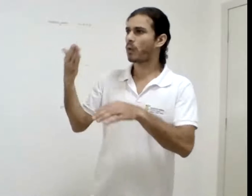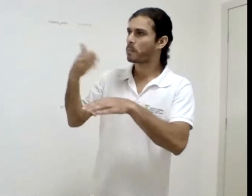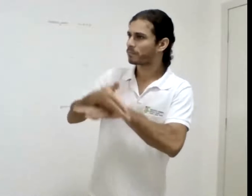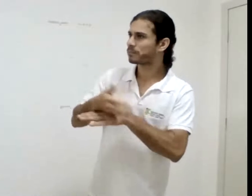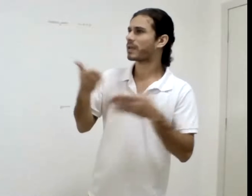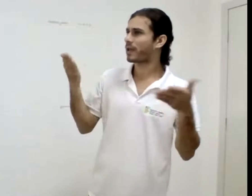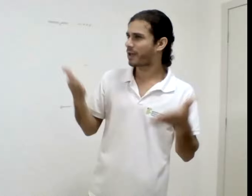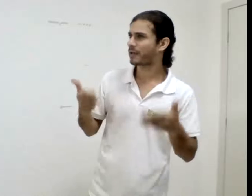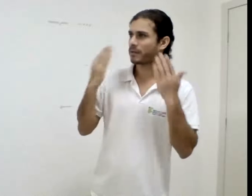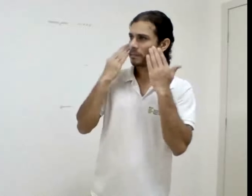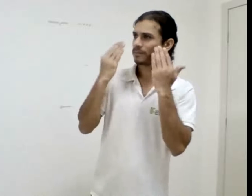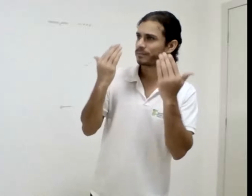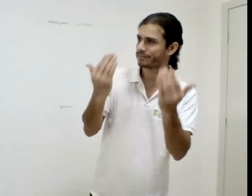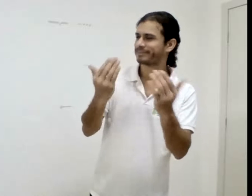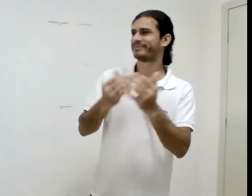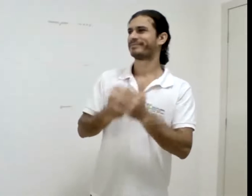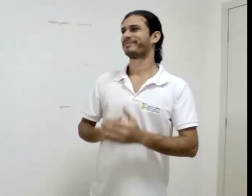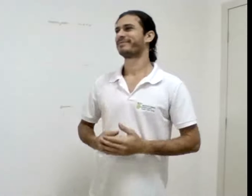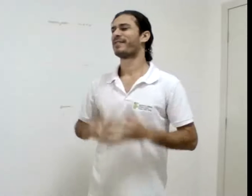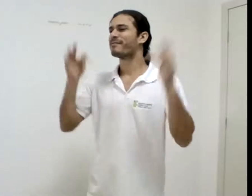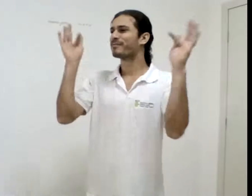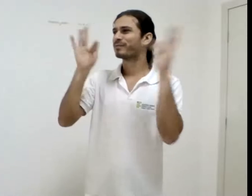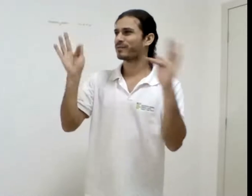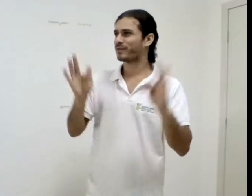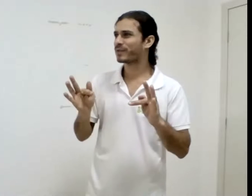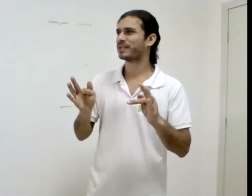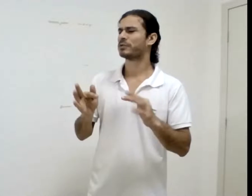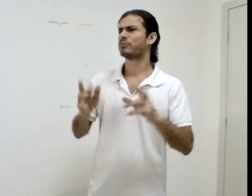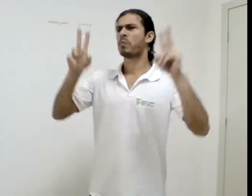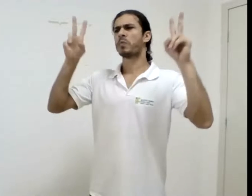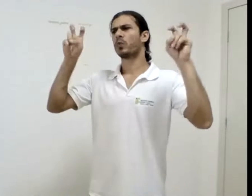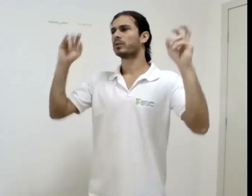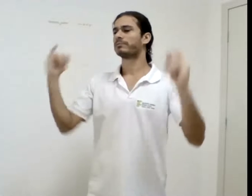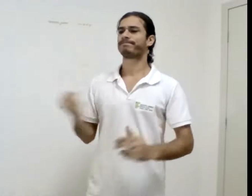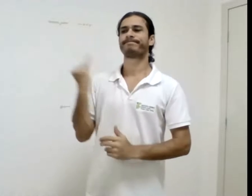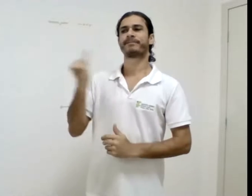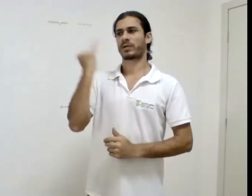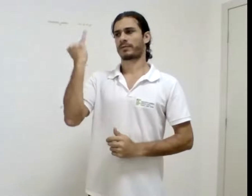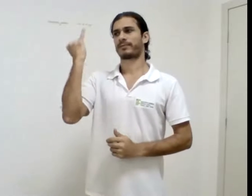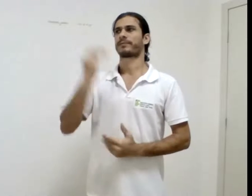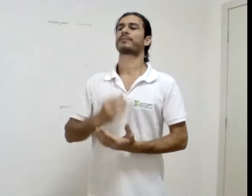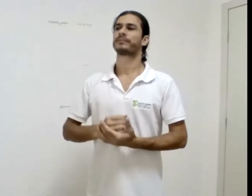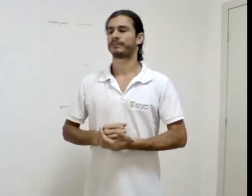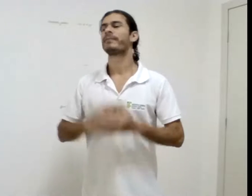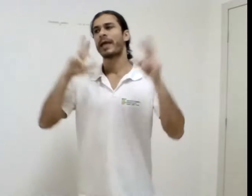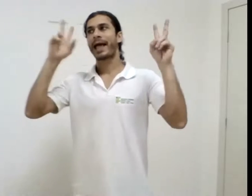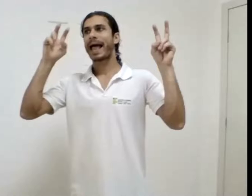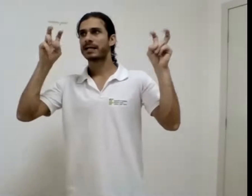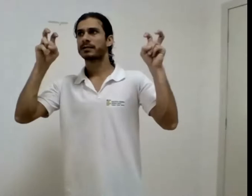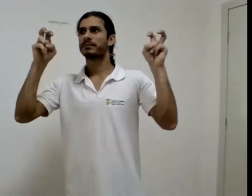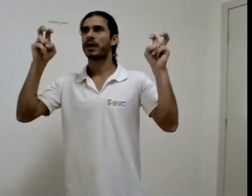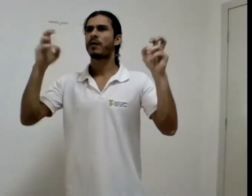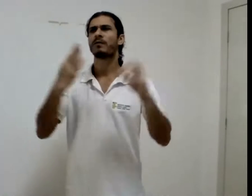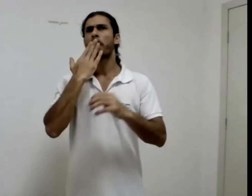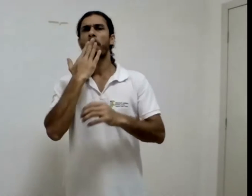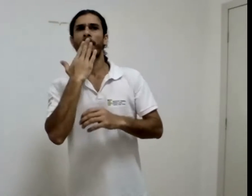contribuir um pouquinho com uma temática tão importante. Essa temática foi uma solicitação do